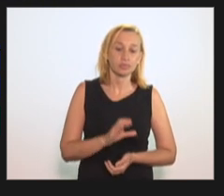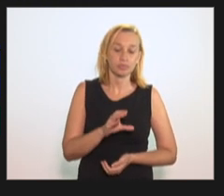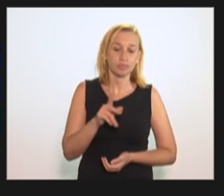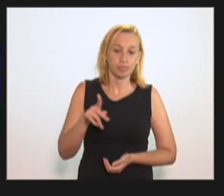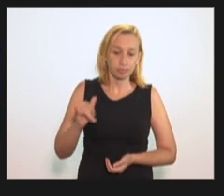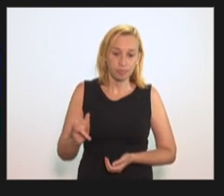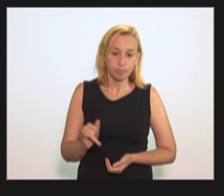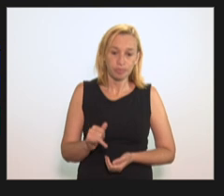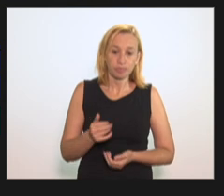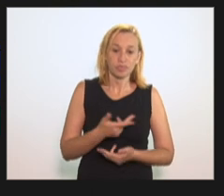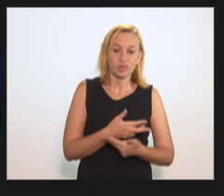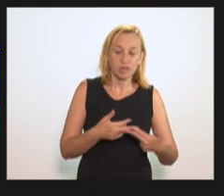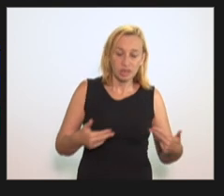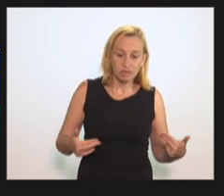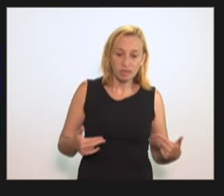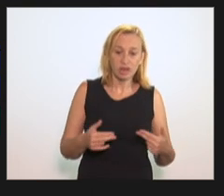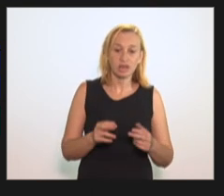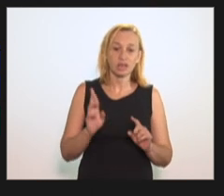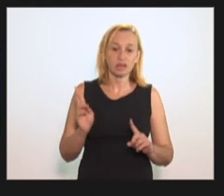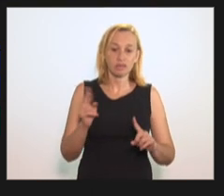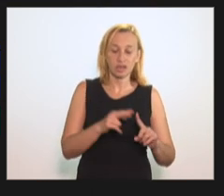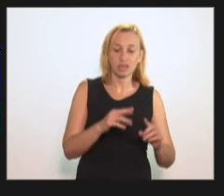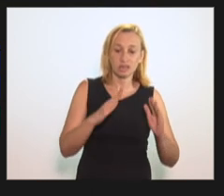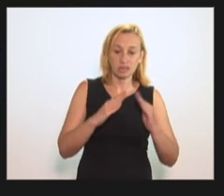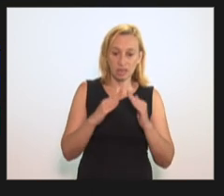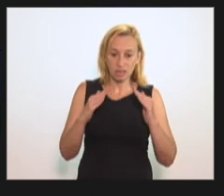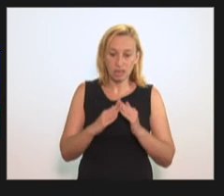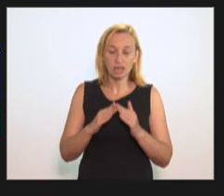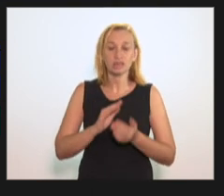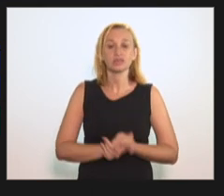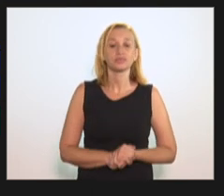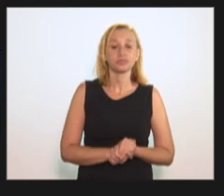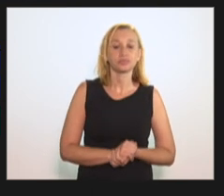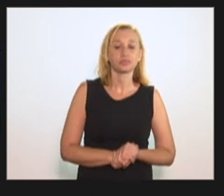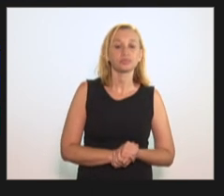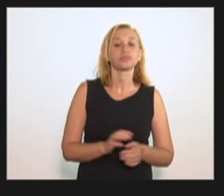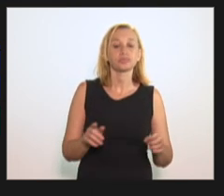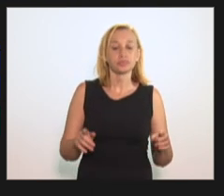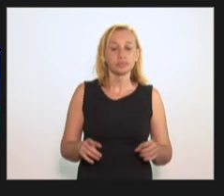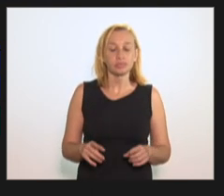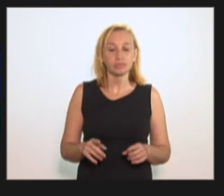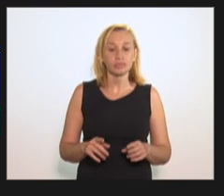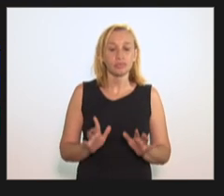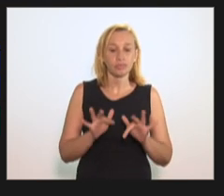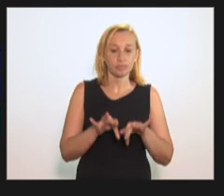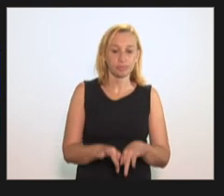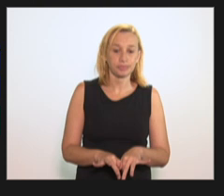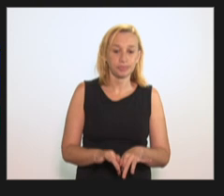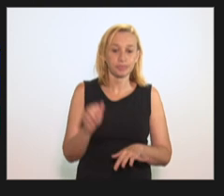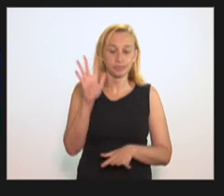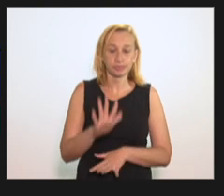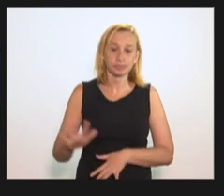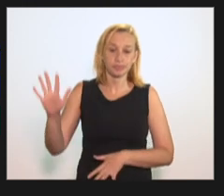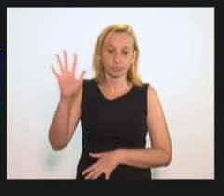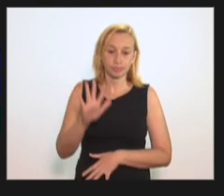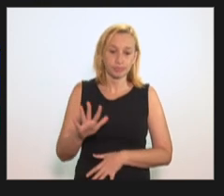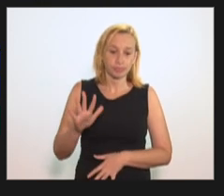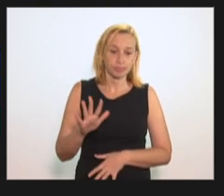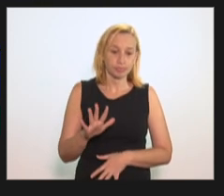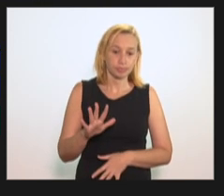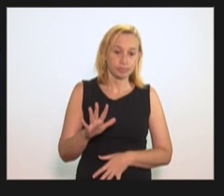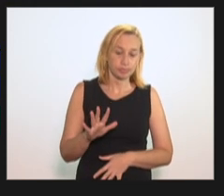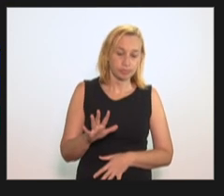então há muita referência nessa casa de diversos setores sobretudo dessa organização nacional chamada